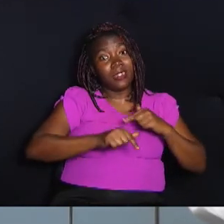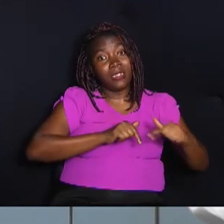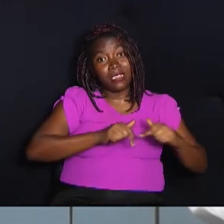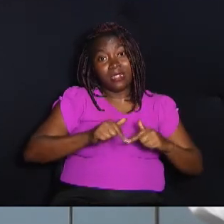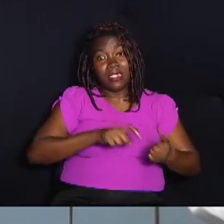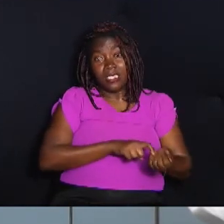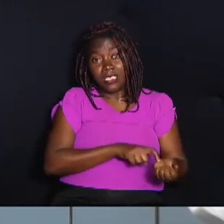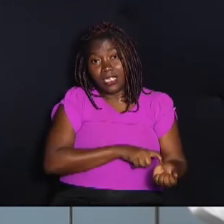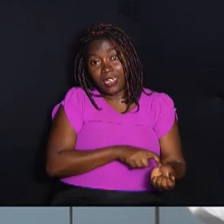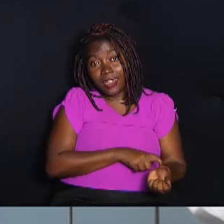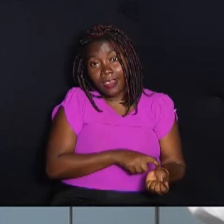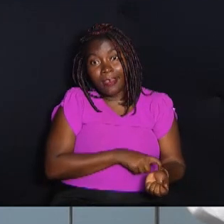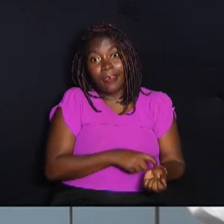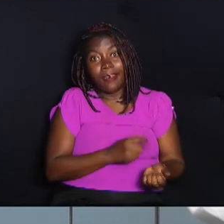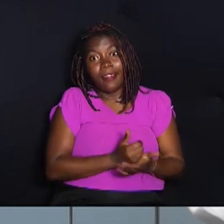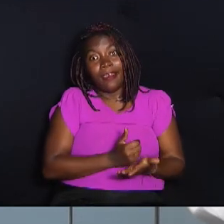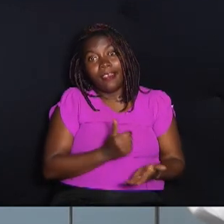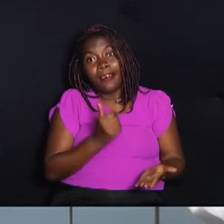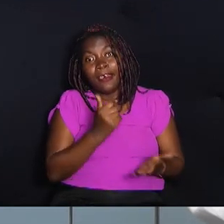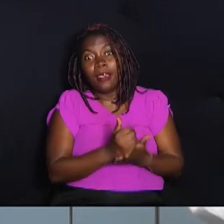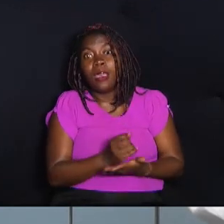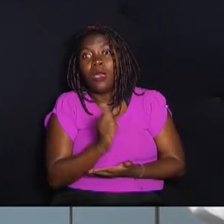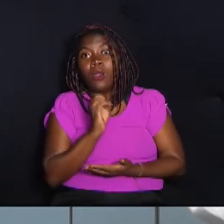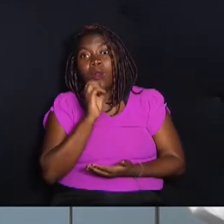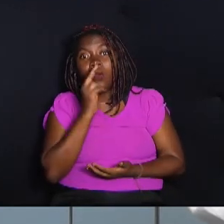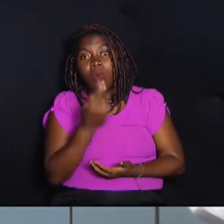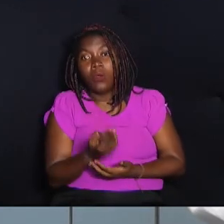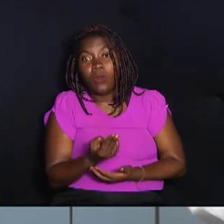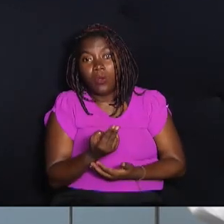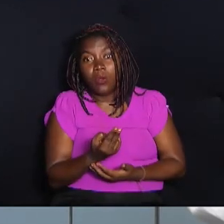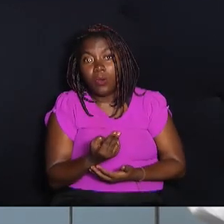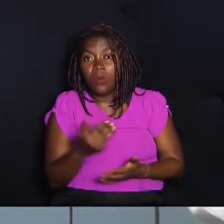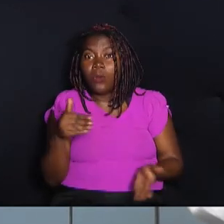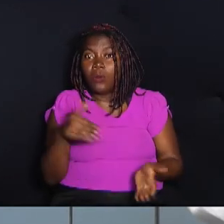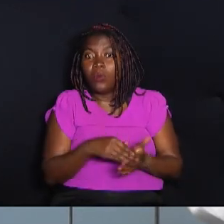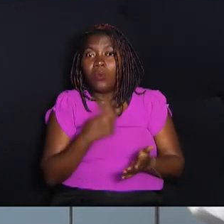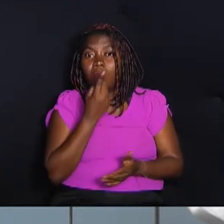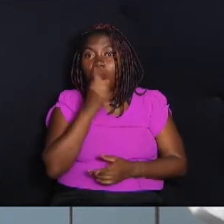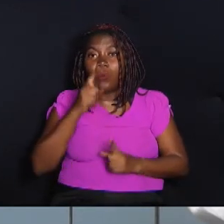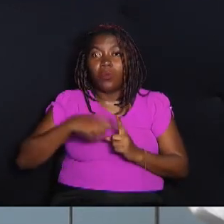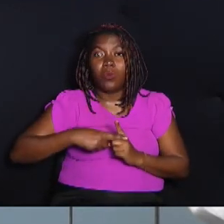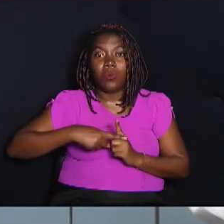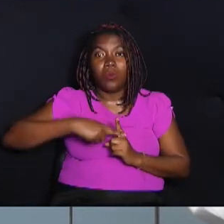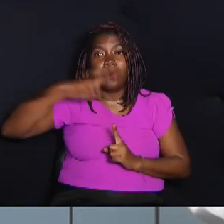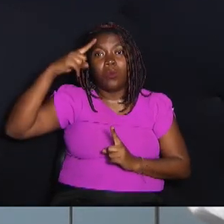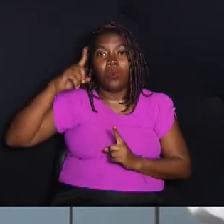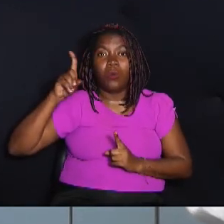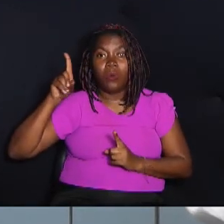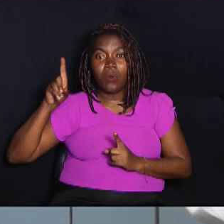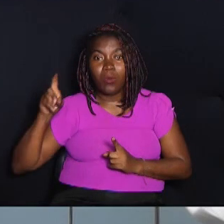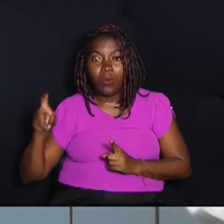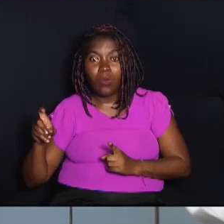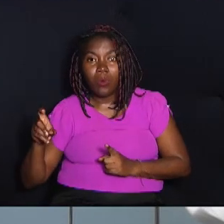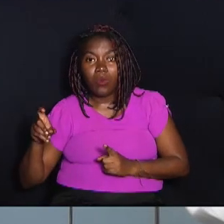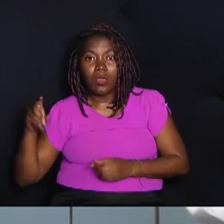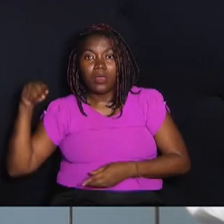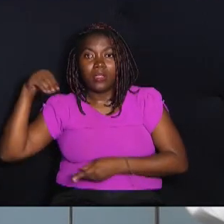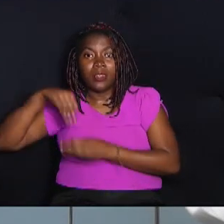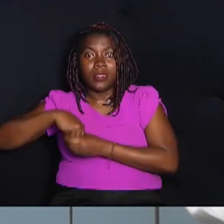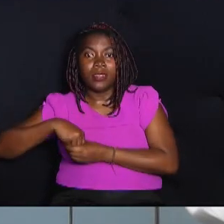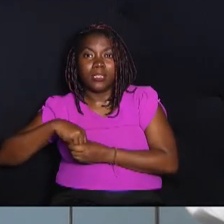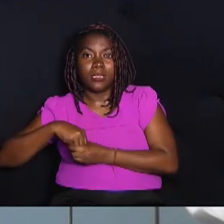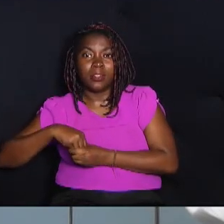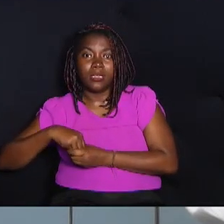estresse excessivo ou o último grau, né, de depressão dentro do